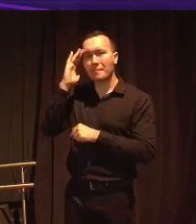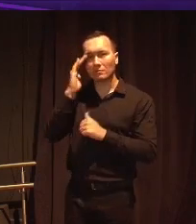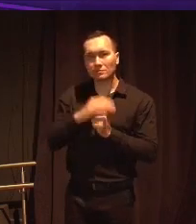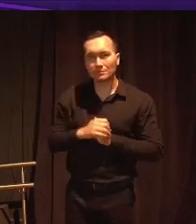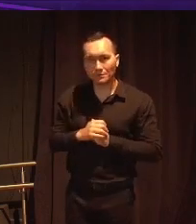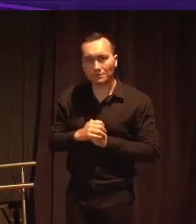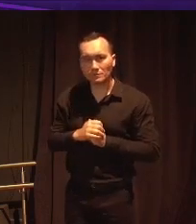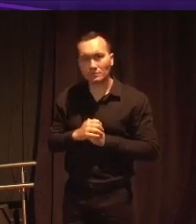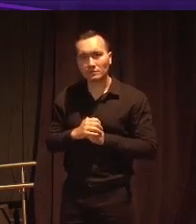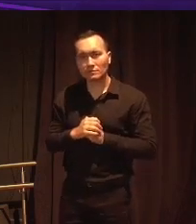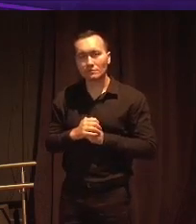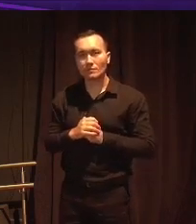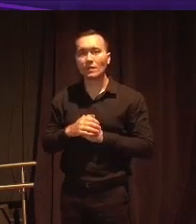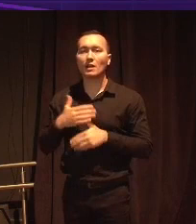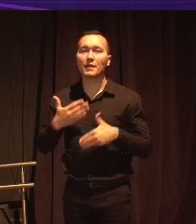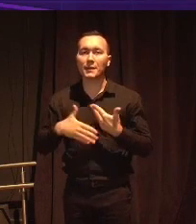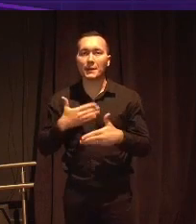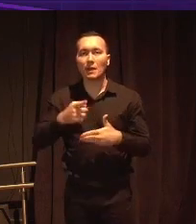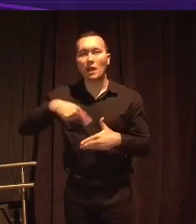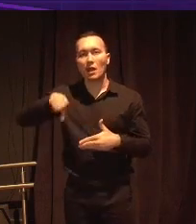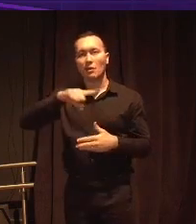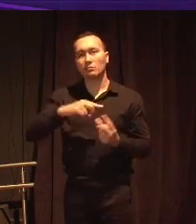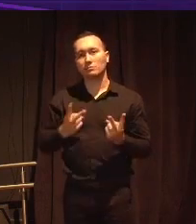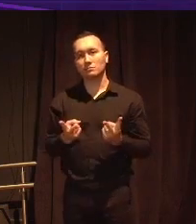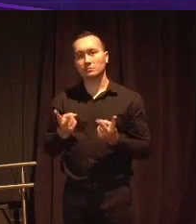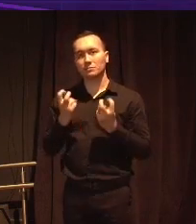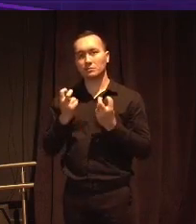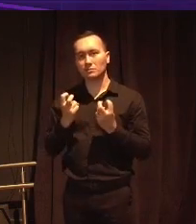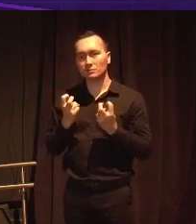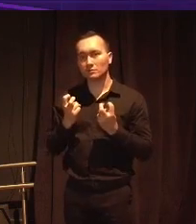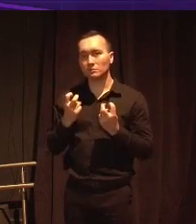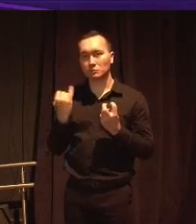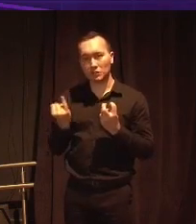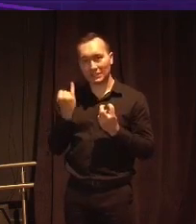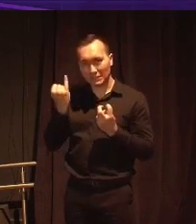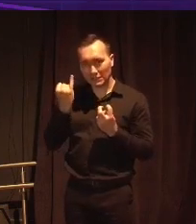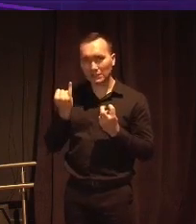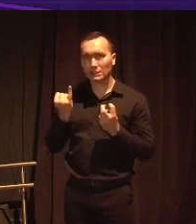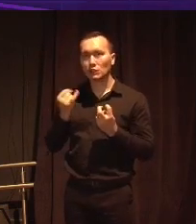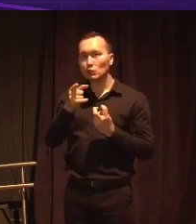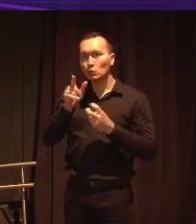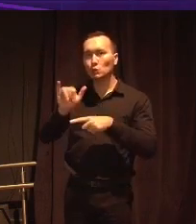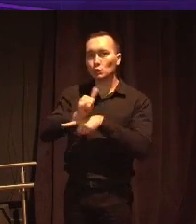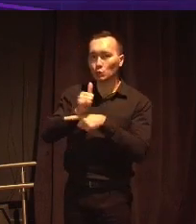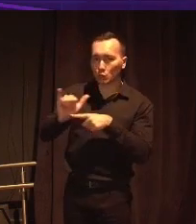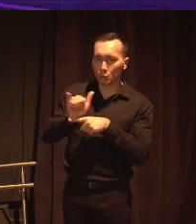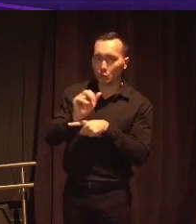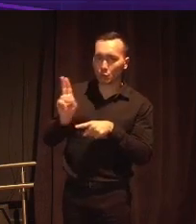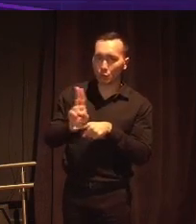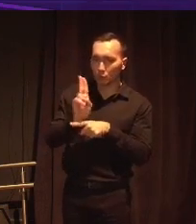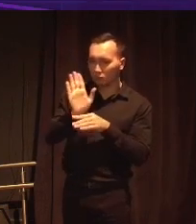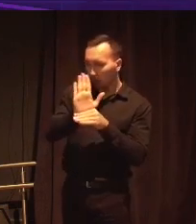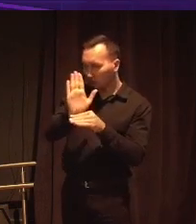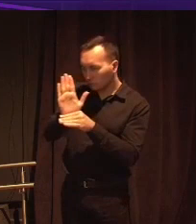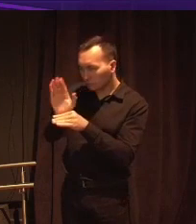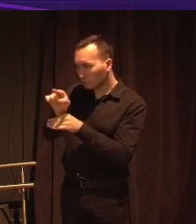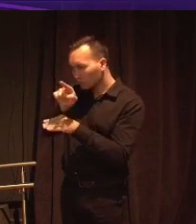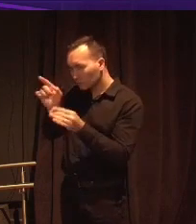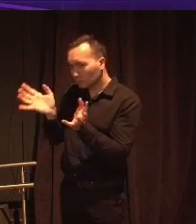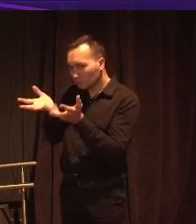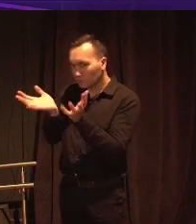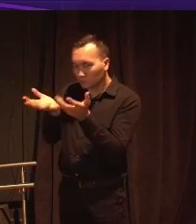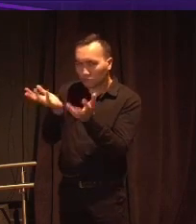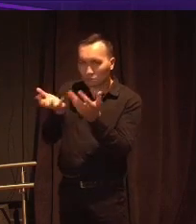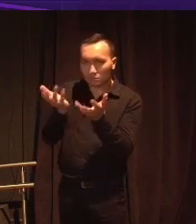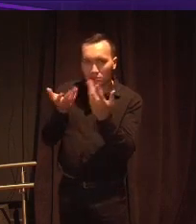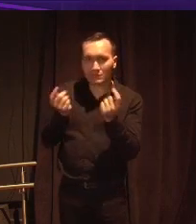e a gente também perceber o que está dando certo para a gente poder acelerar o curso natural das coisas e aquilo que não está dando